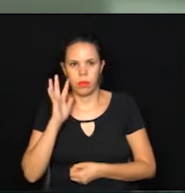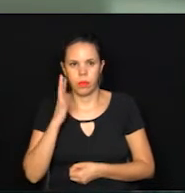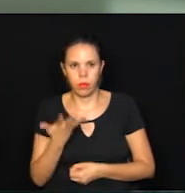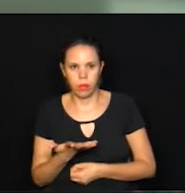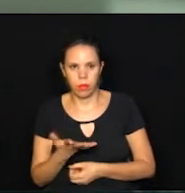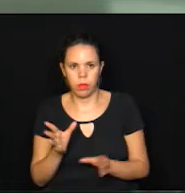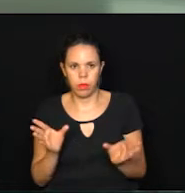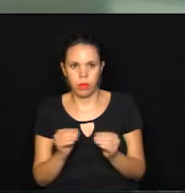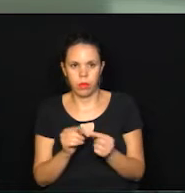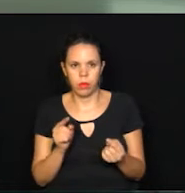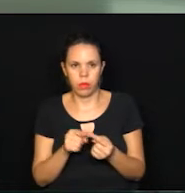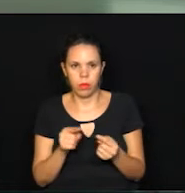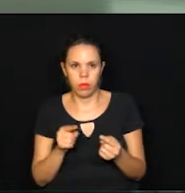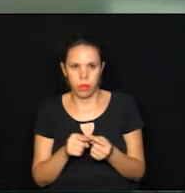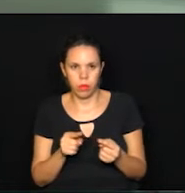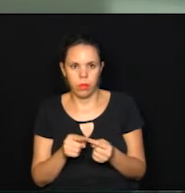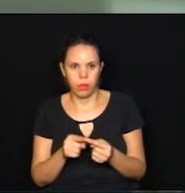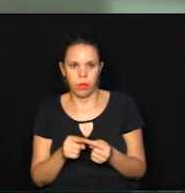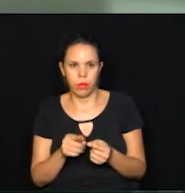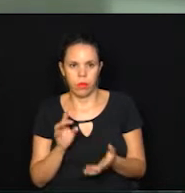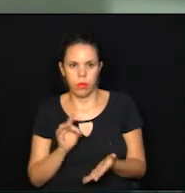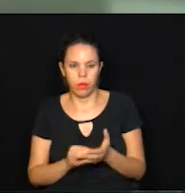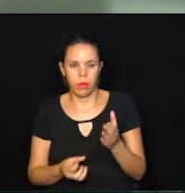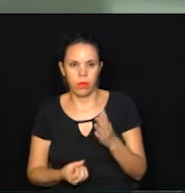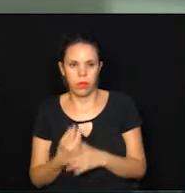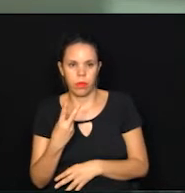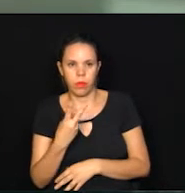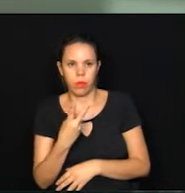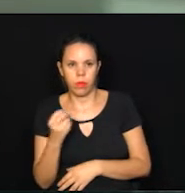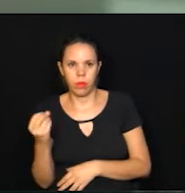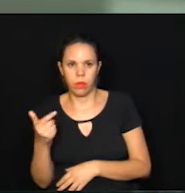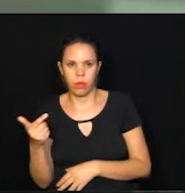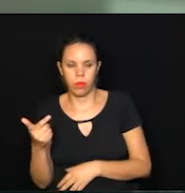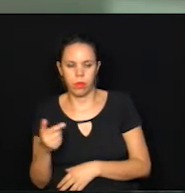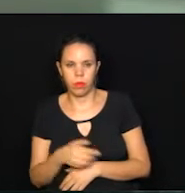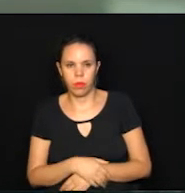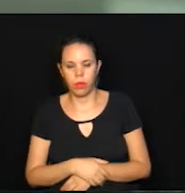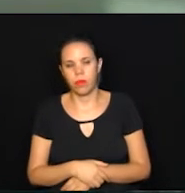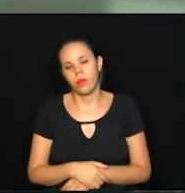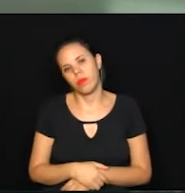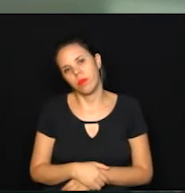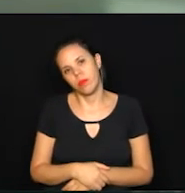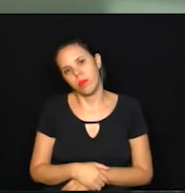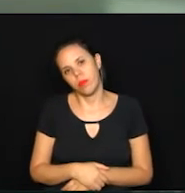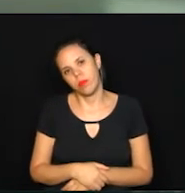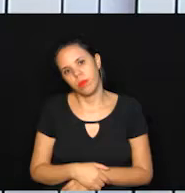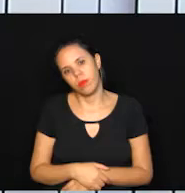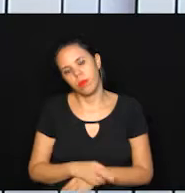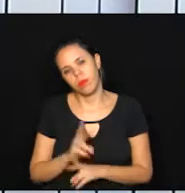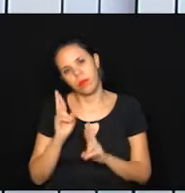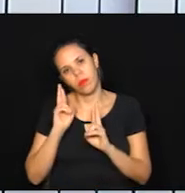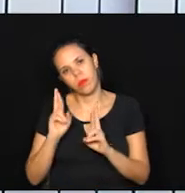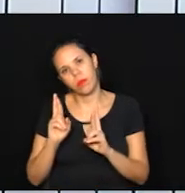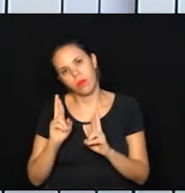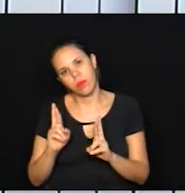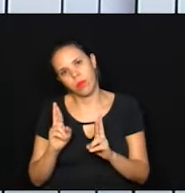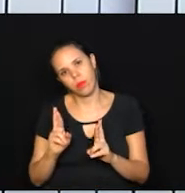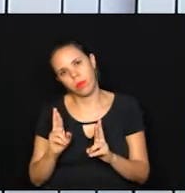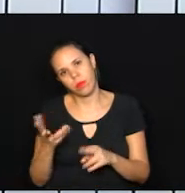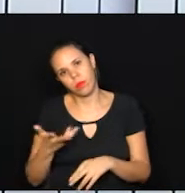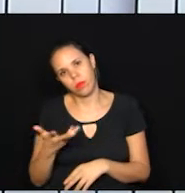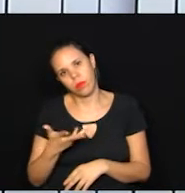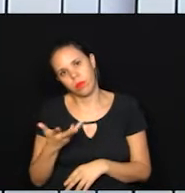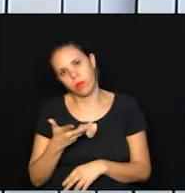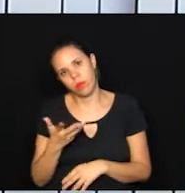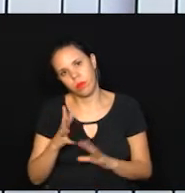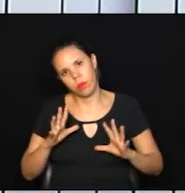mais definitiva, um cenário mais concreto, só 2022. E a nossa esperança é que acelere